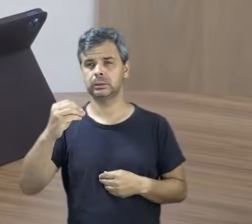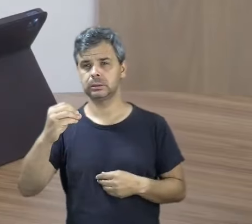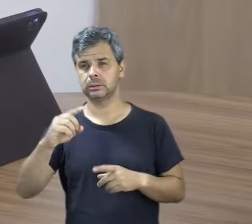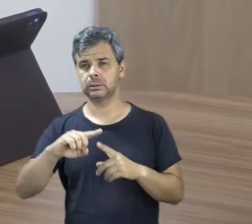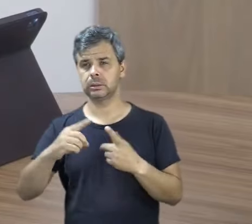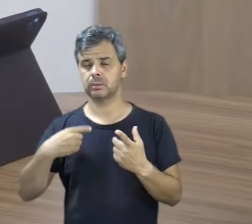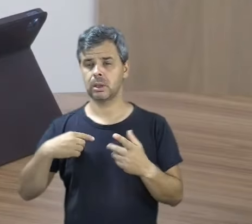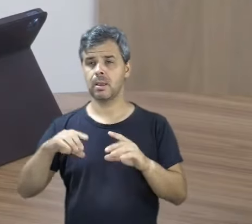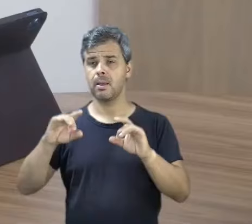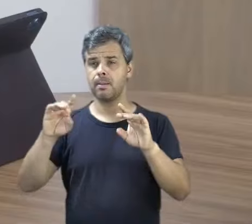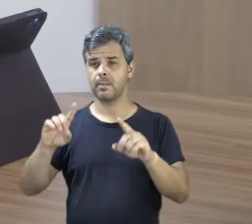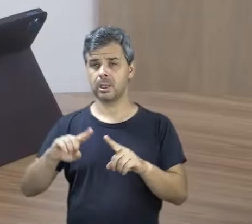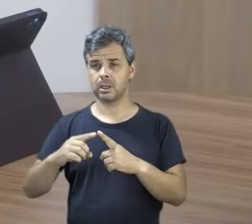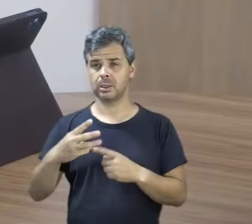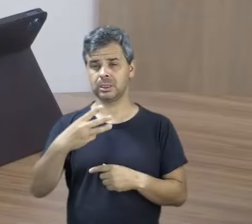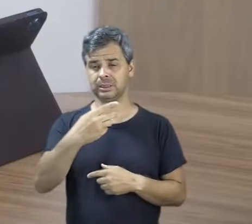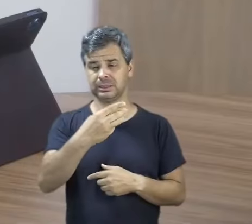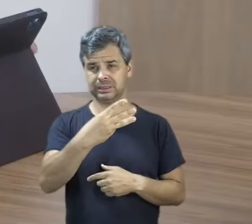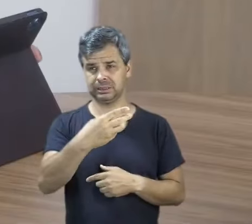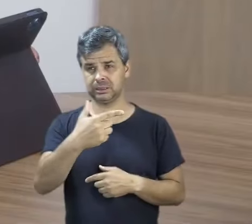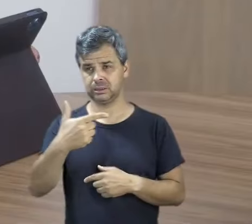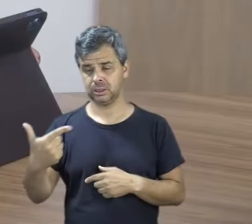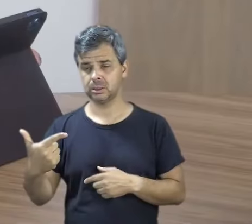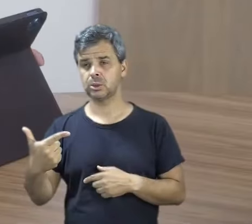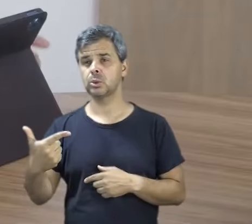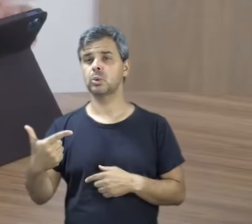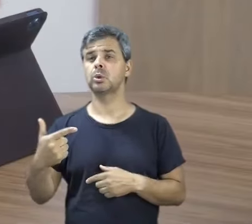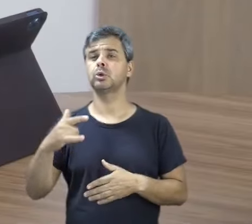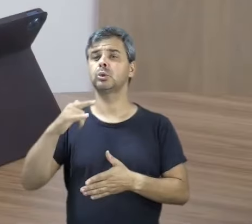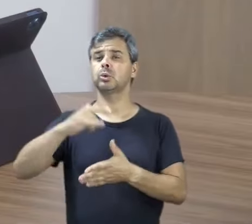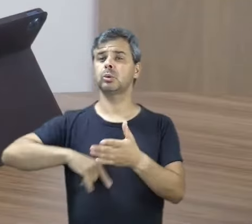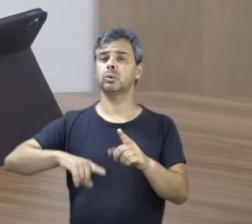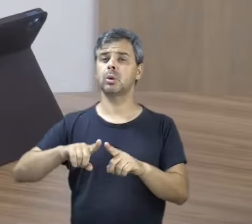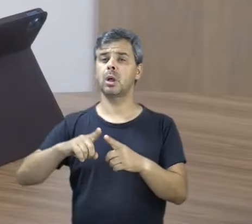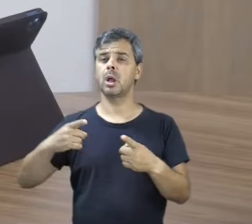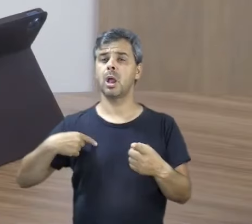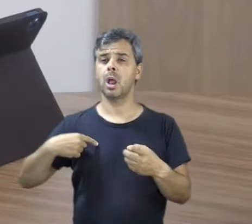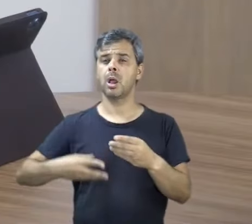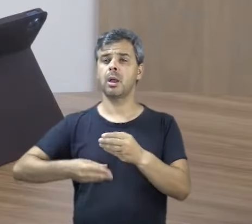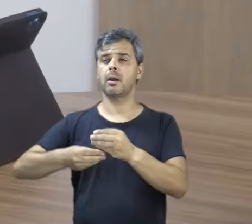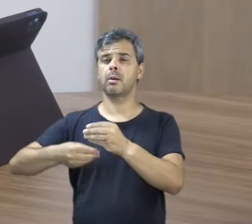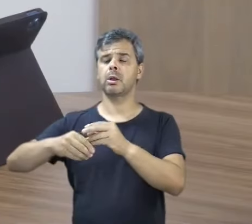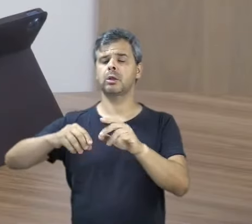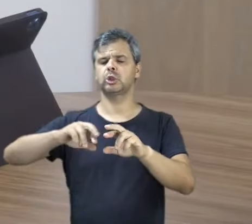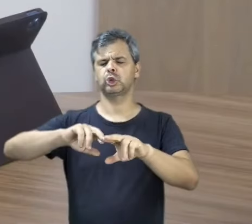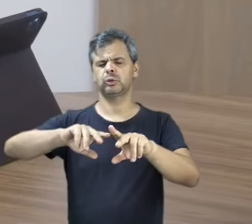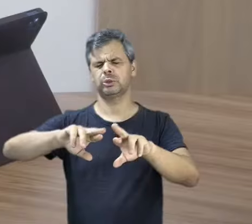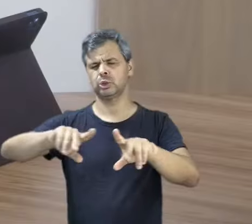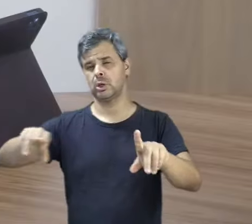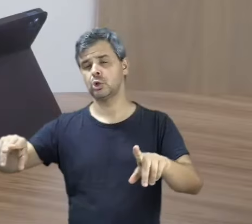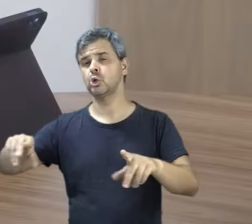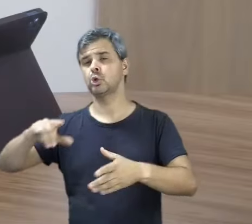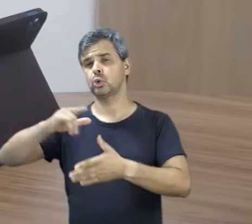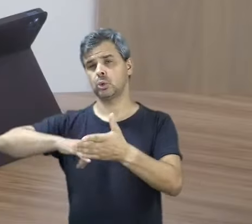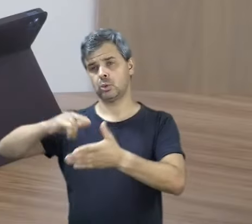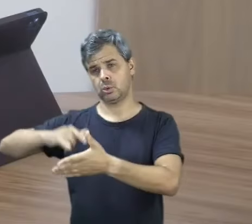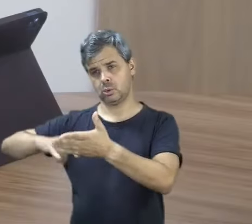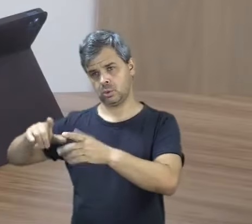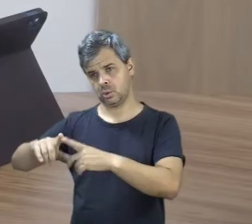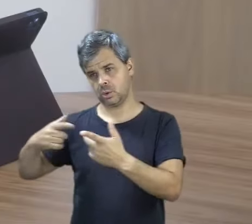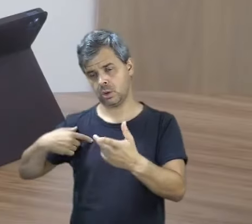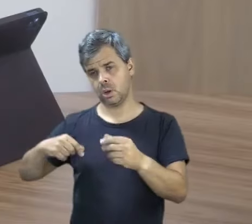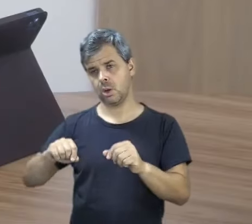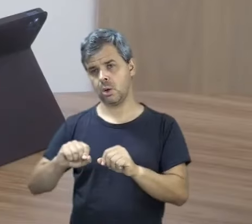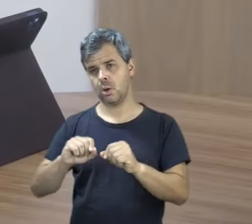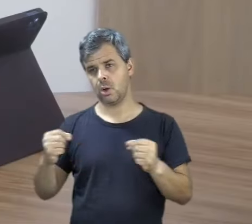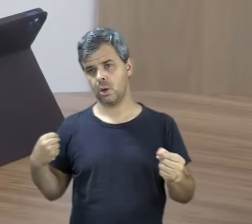mais específica, foram 32 titulações, e tem um acúmulo de vários documentos em andamentos. Ela também chegou a